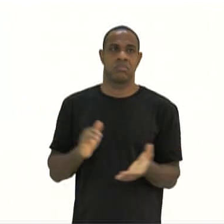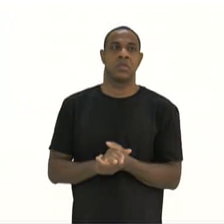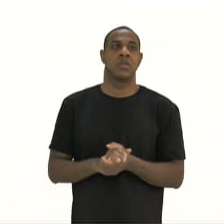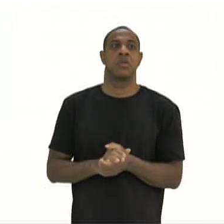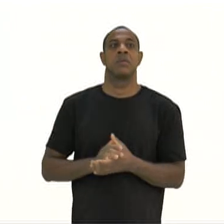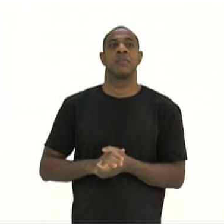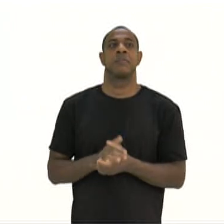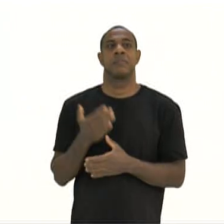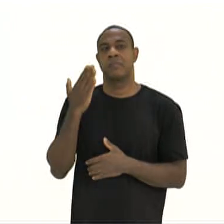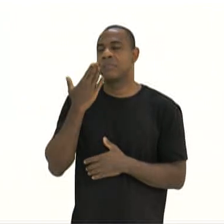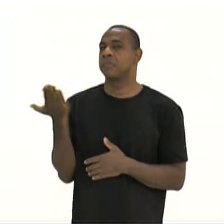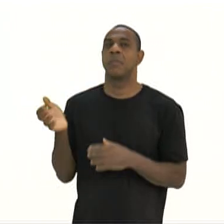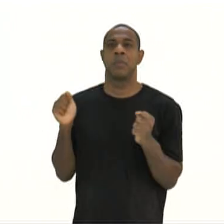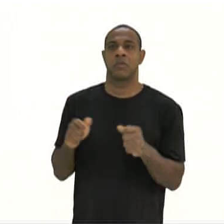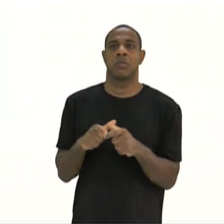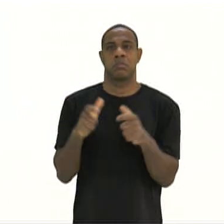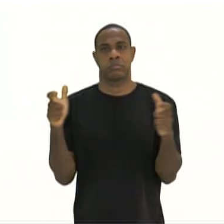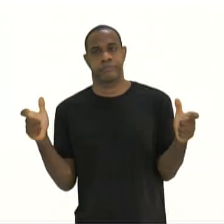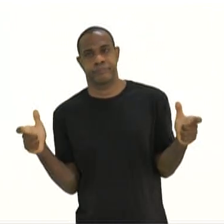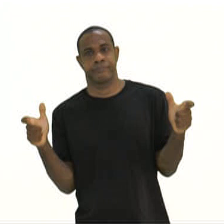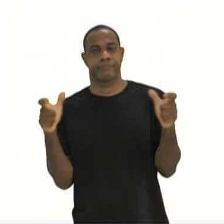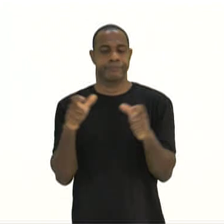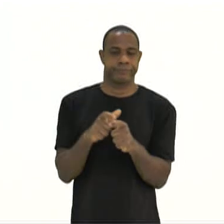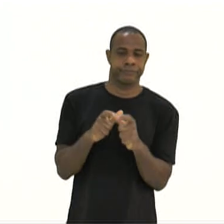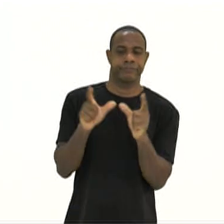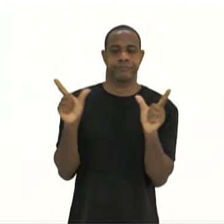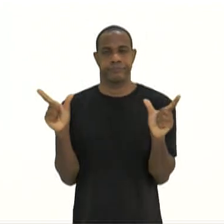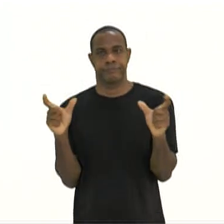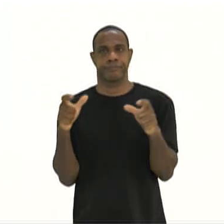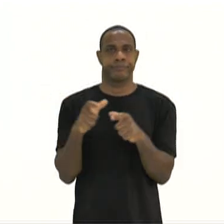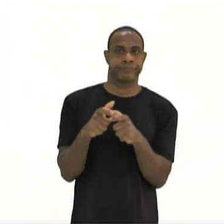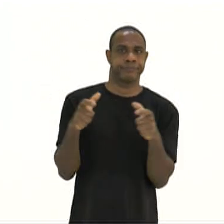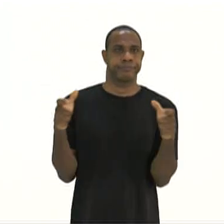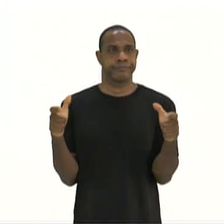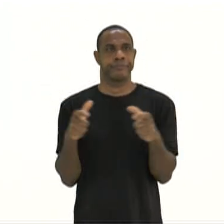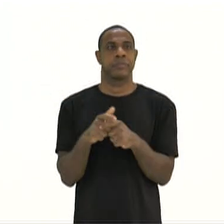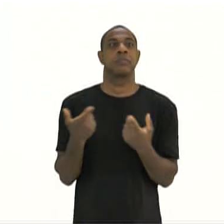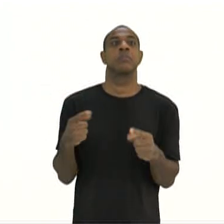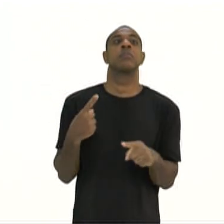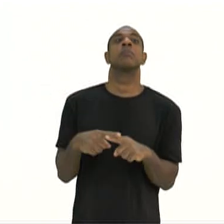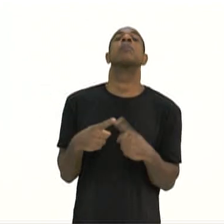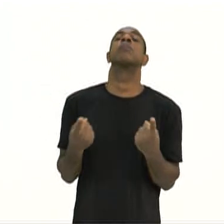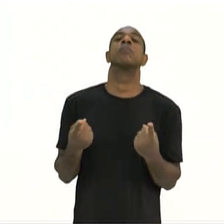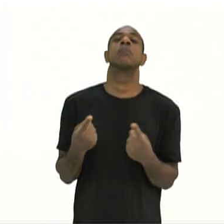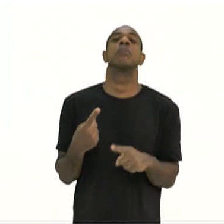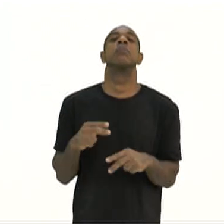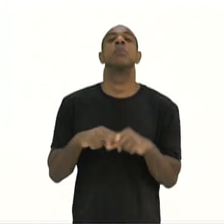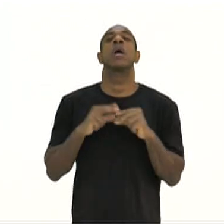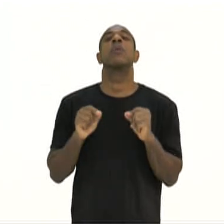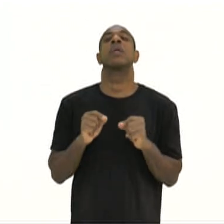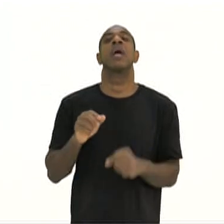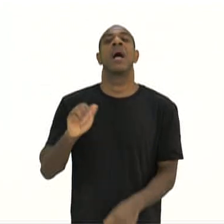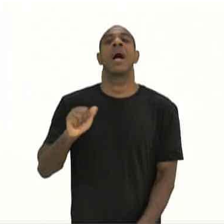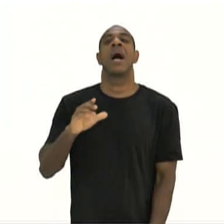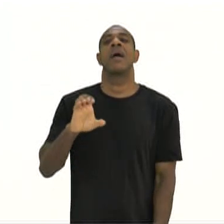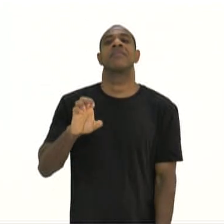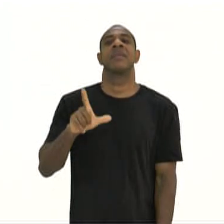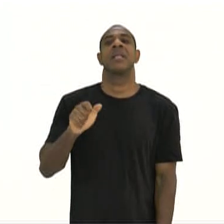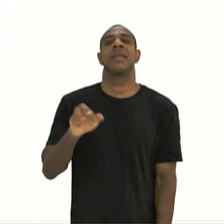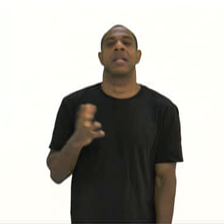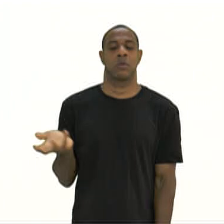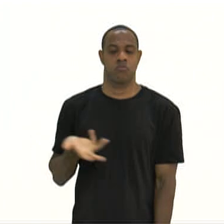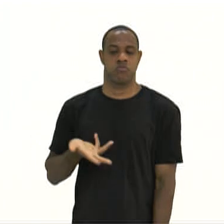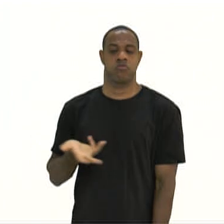velocidade varia. Ela pode aumentar, ela pode diminuir, mas isso tudo por conta da aceleração, tá? Que vai provocar